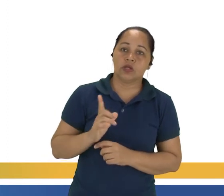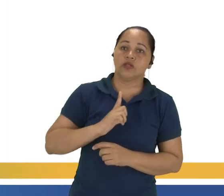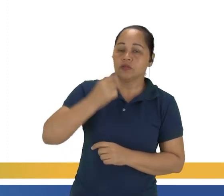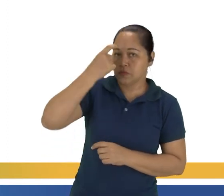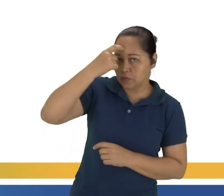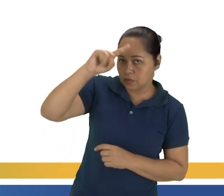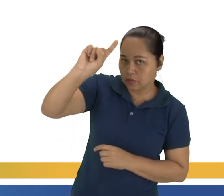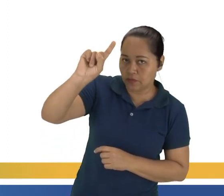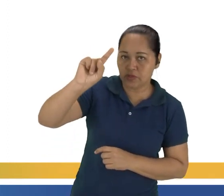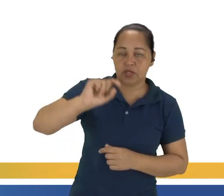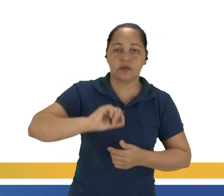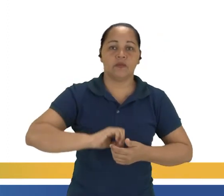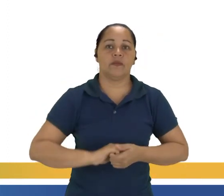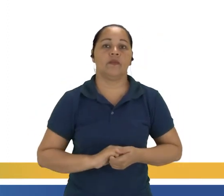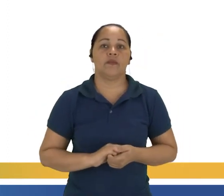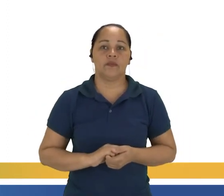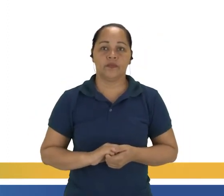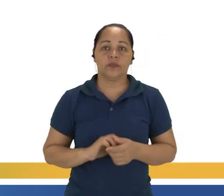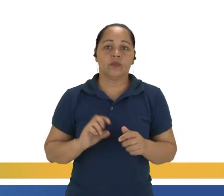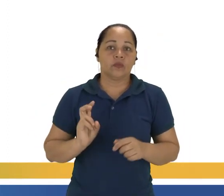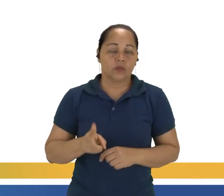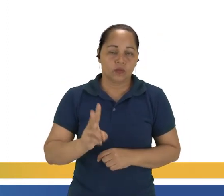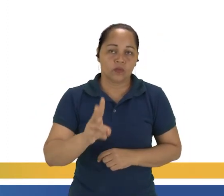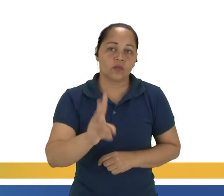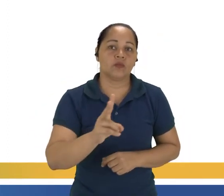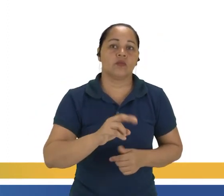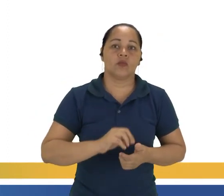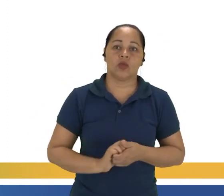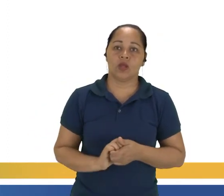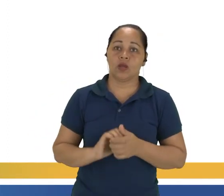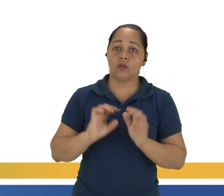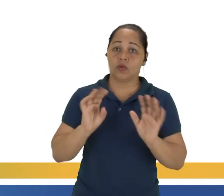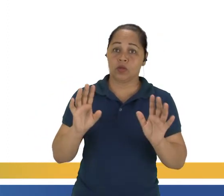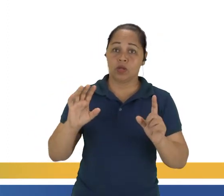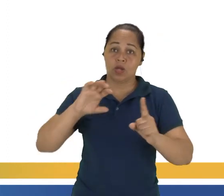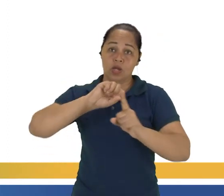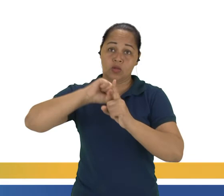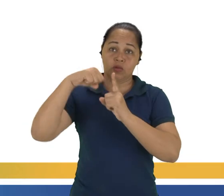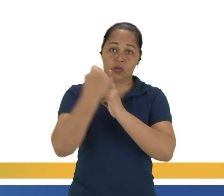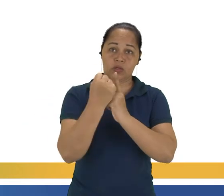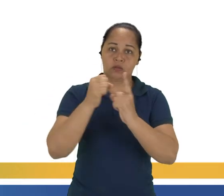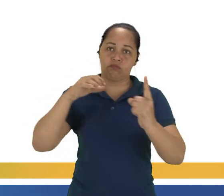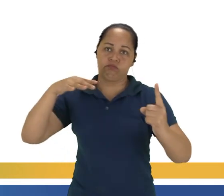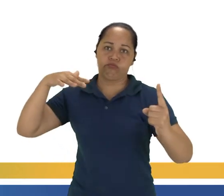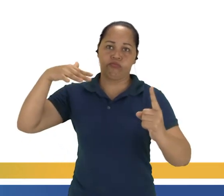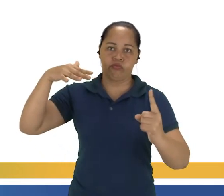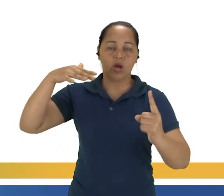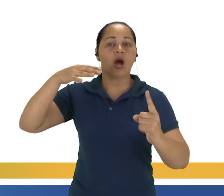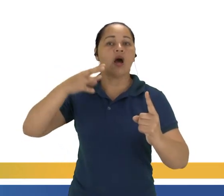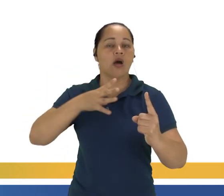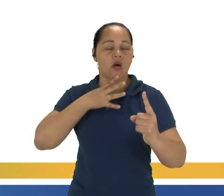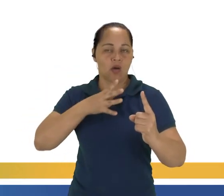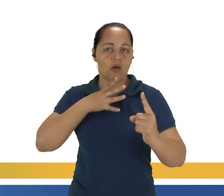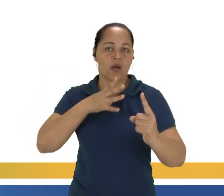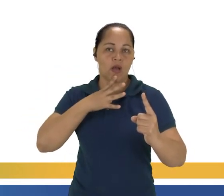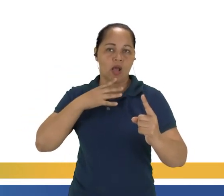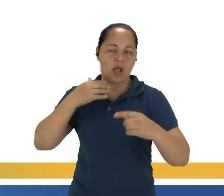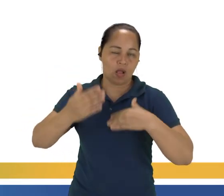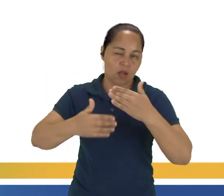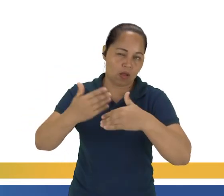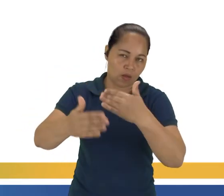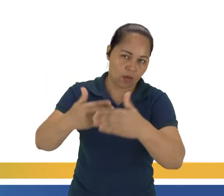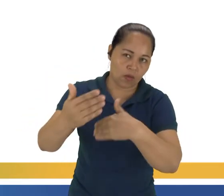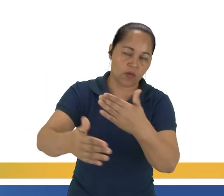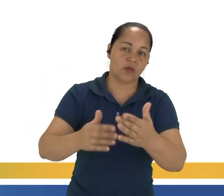ideais também sendo colocados, mas isso sempre às margens da sociedade, tá bom? E ao longo desse processo